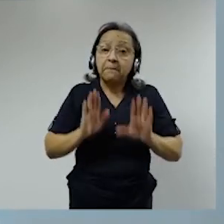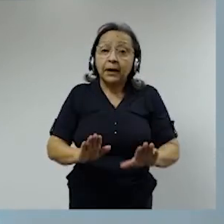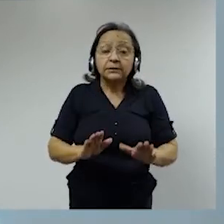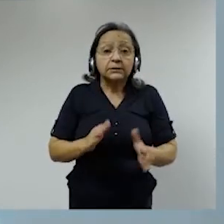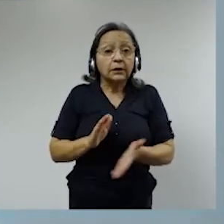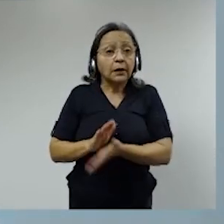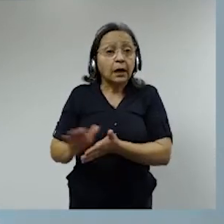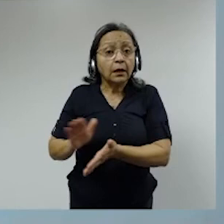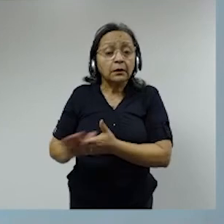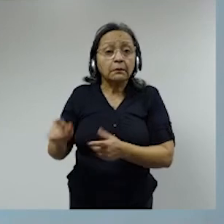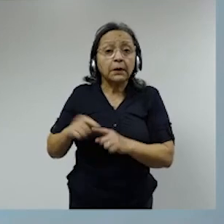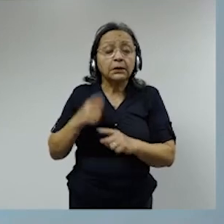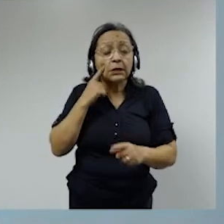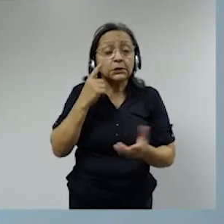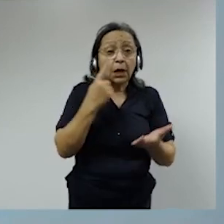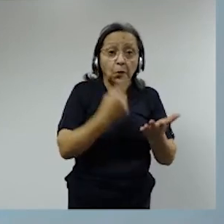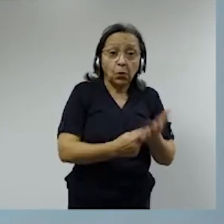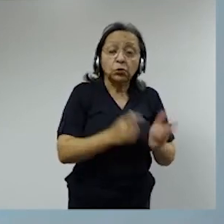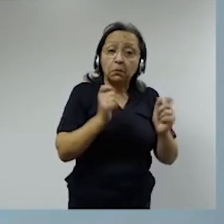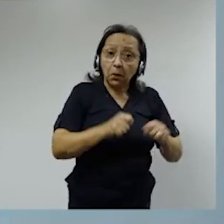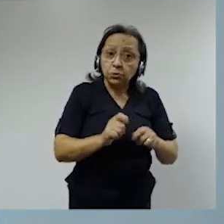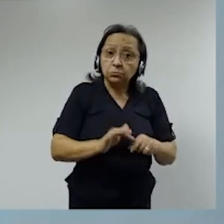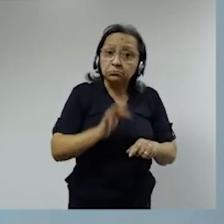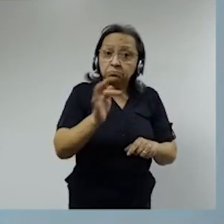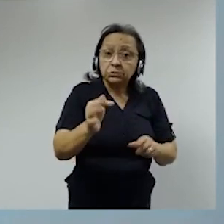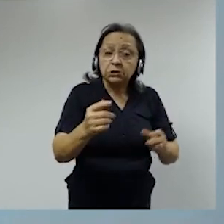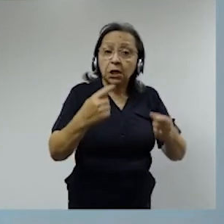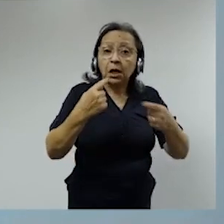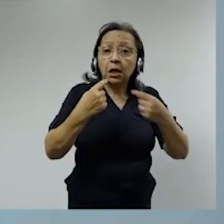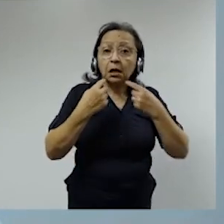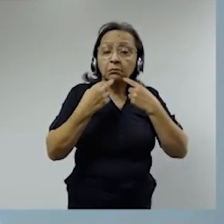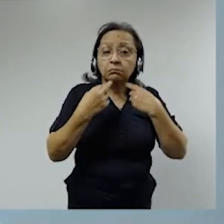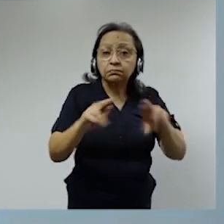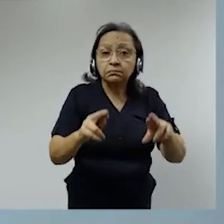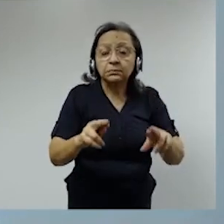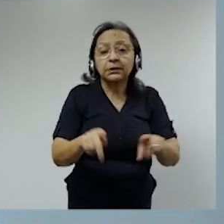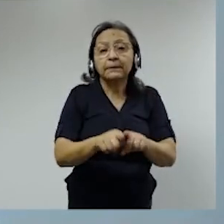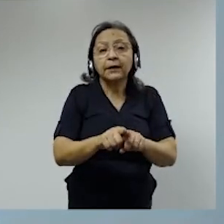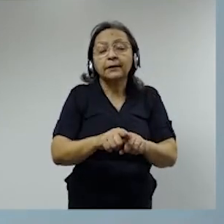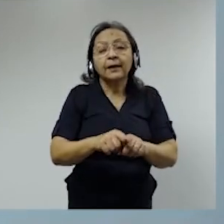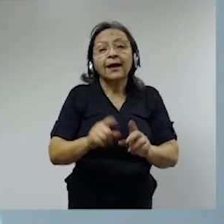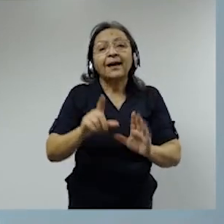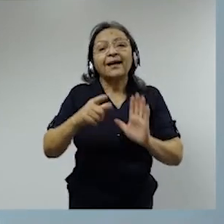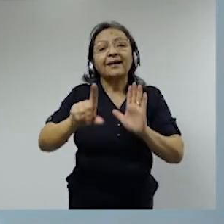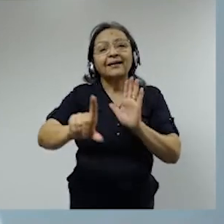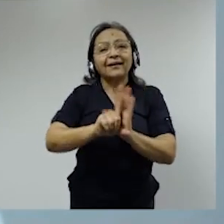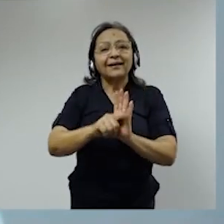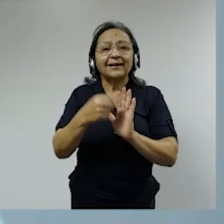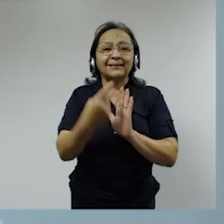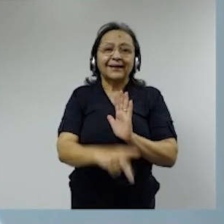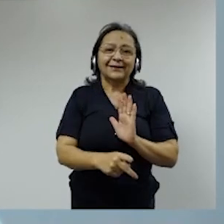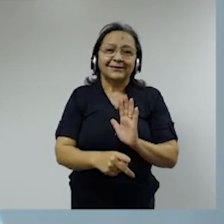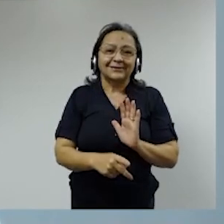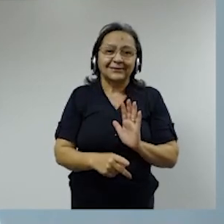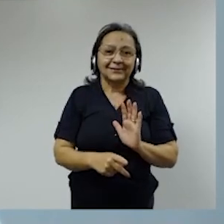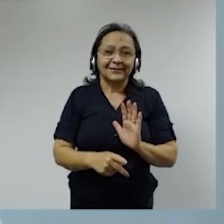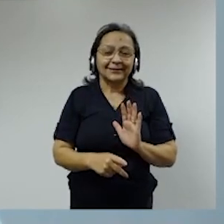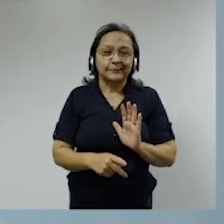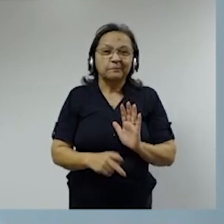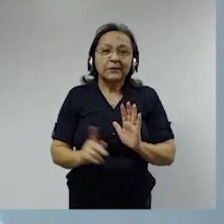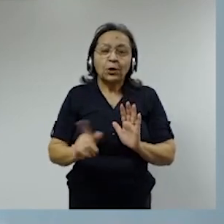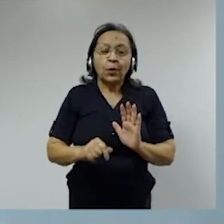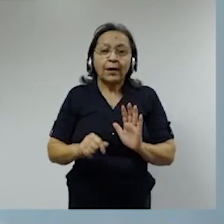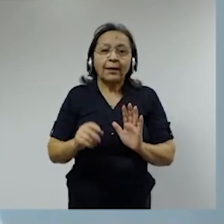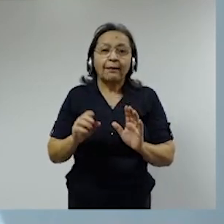esses acordos possam vir a ser questionados no plano infraconstitucional em relação à legalidade deles, não a